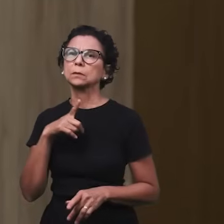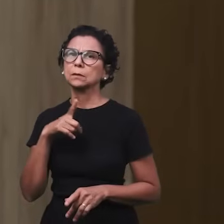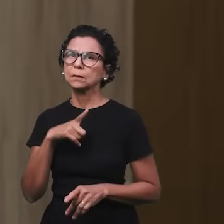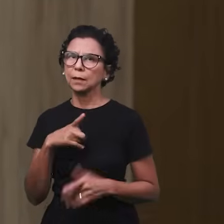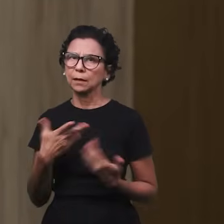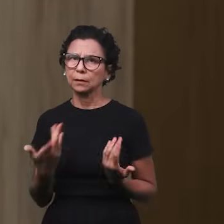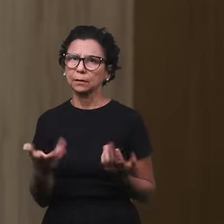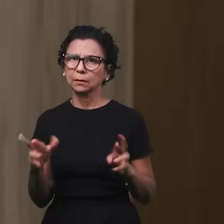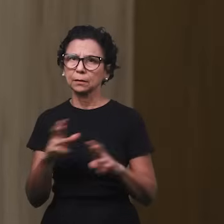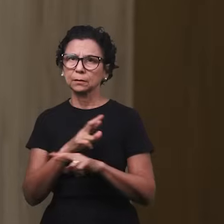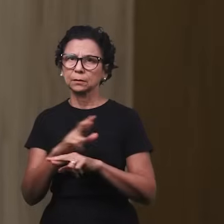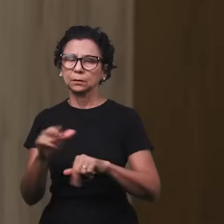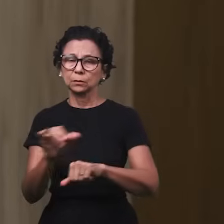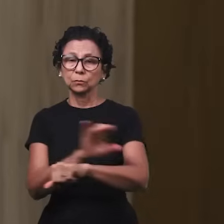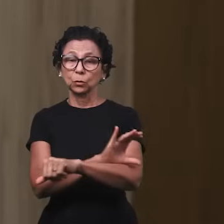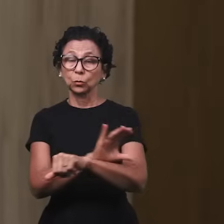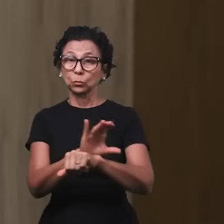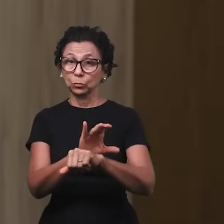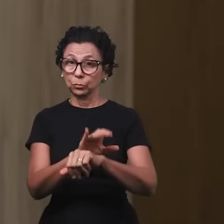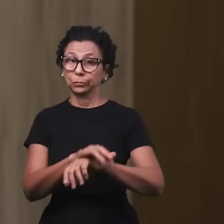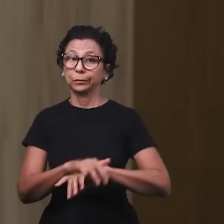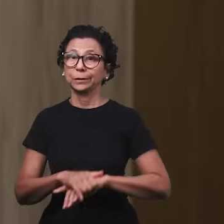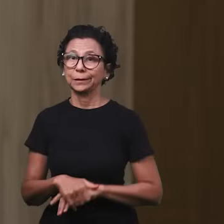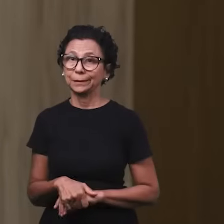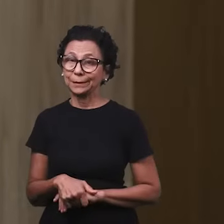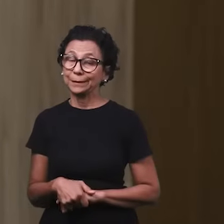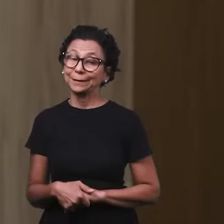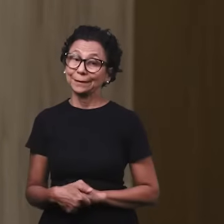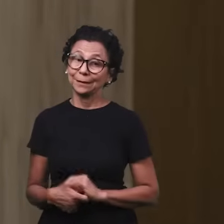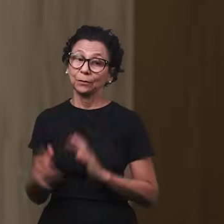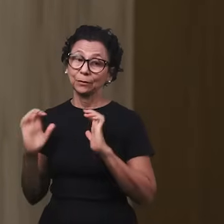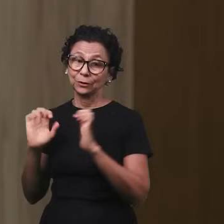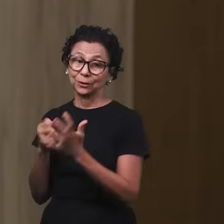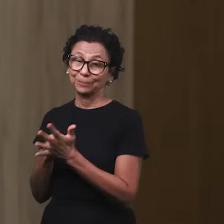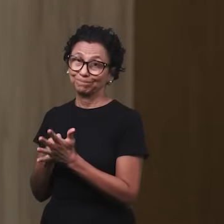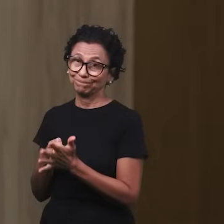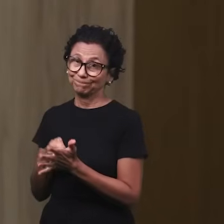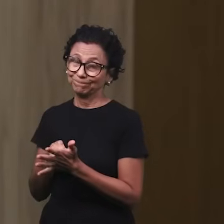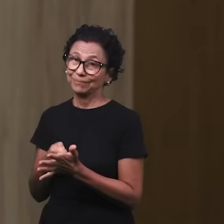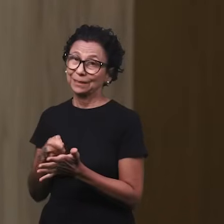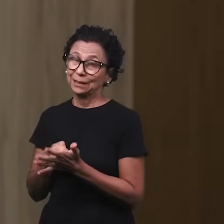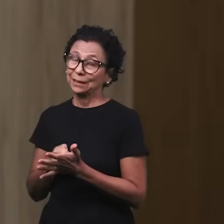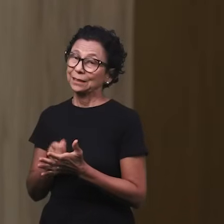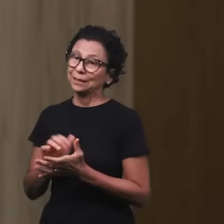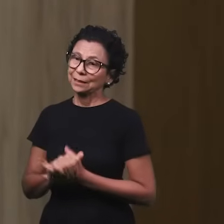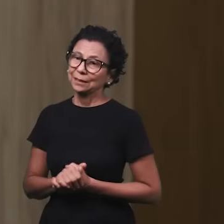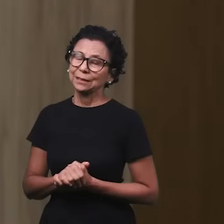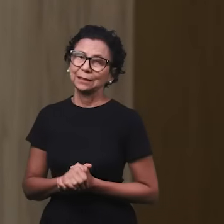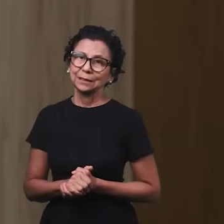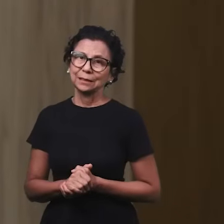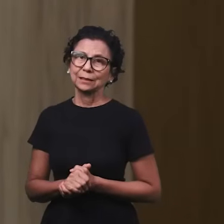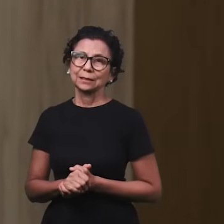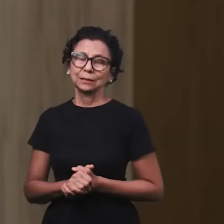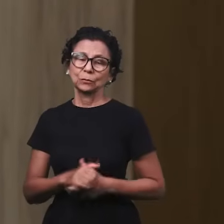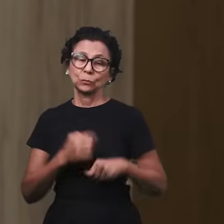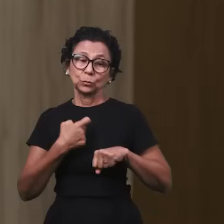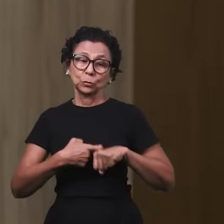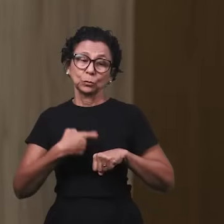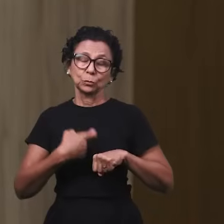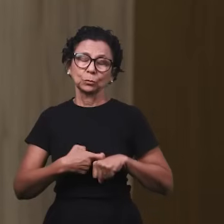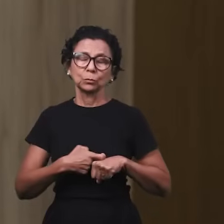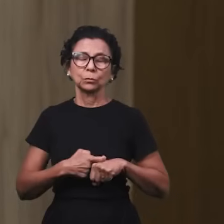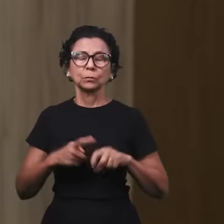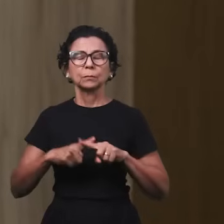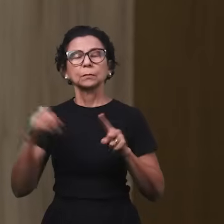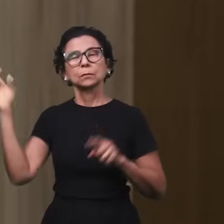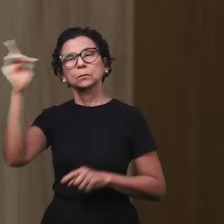que é uma das coisas que mais oferece resistência ao Evangelho, mas uma coisa é certa, quando Deus fala, quando